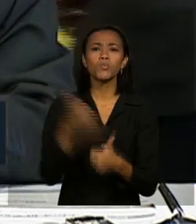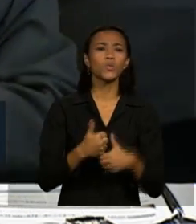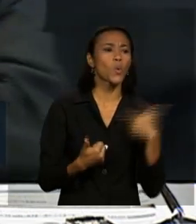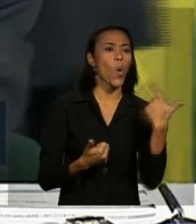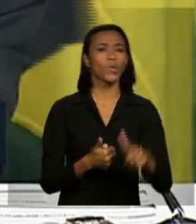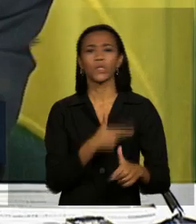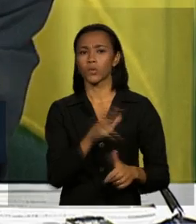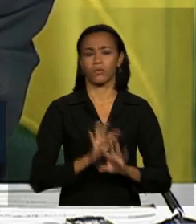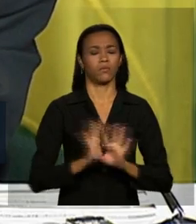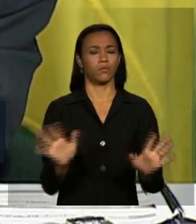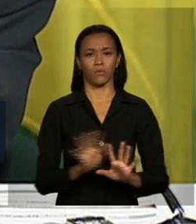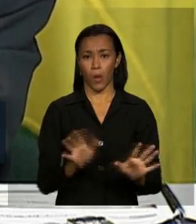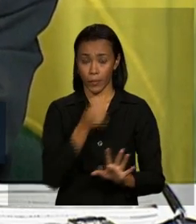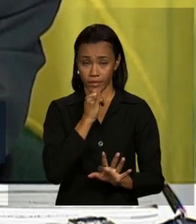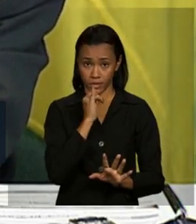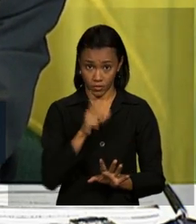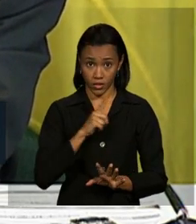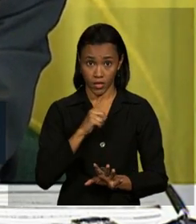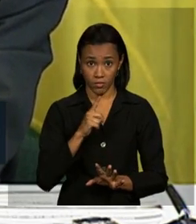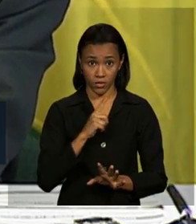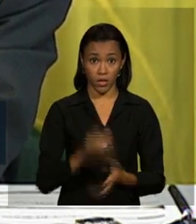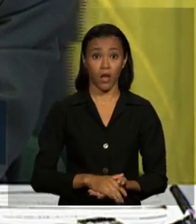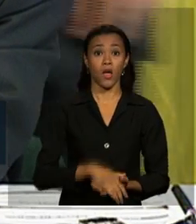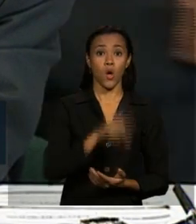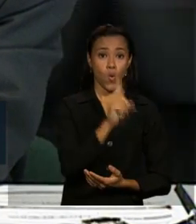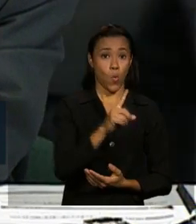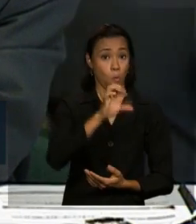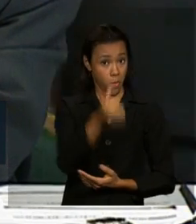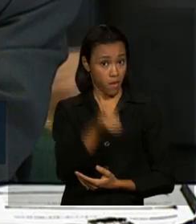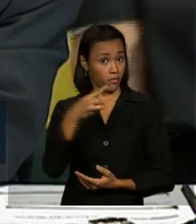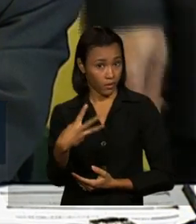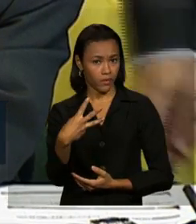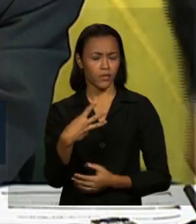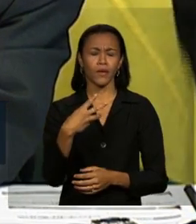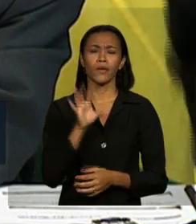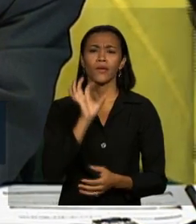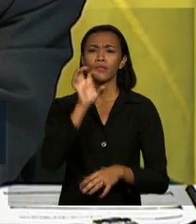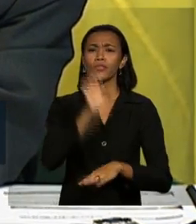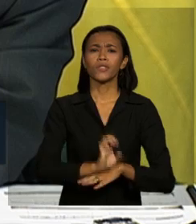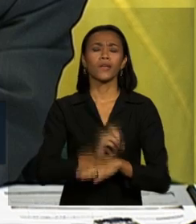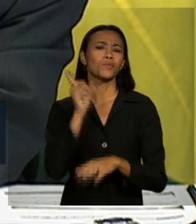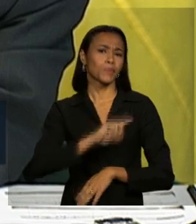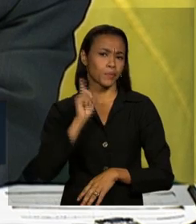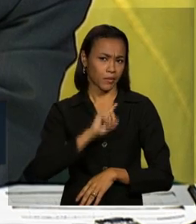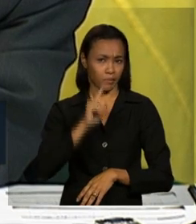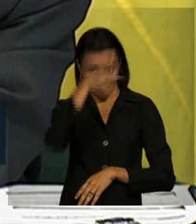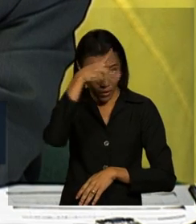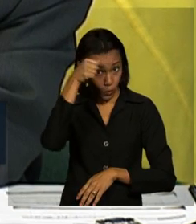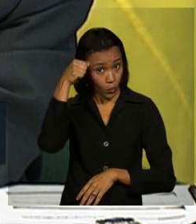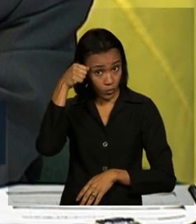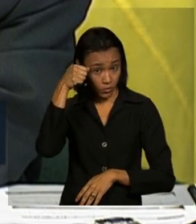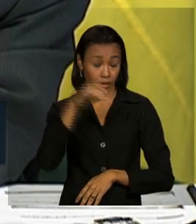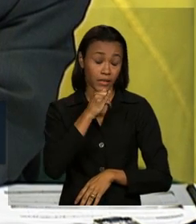outra nós temos por exemplo na 13 no estado do do Mato Grosso o trecho entre